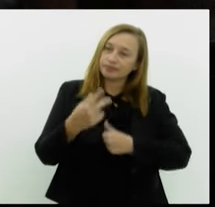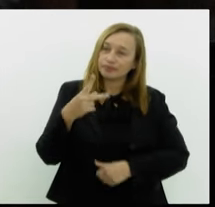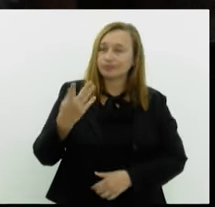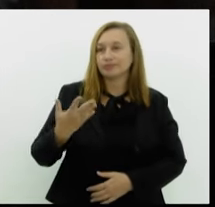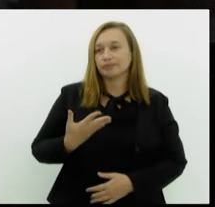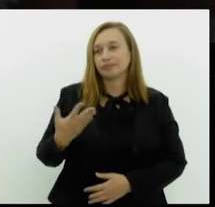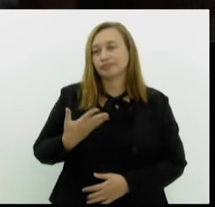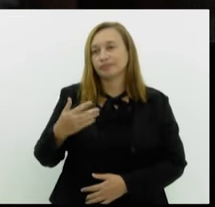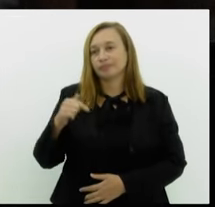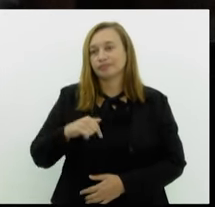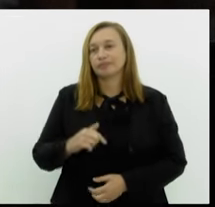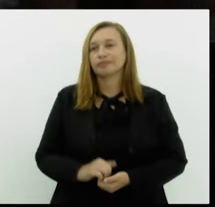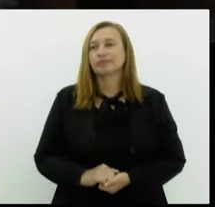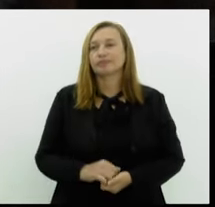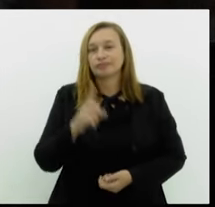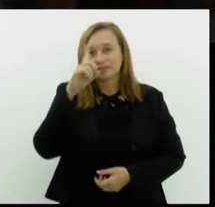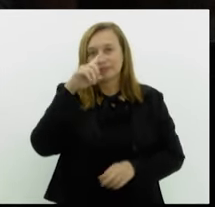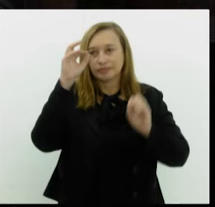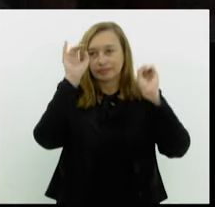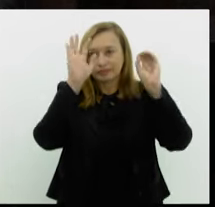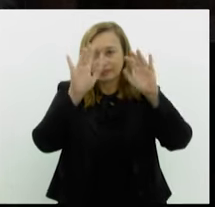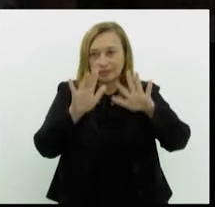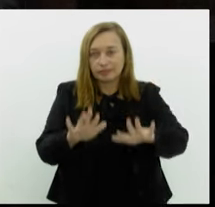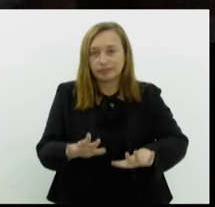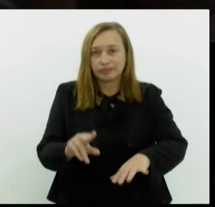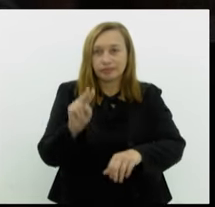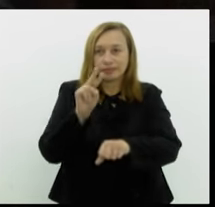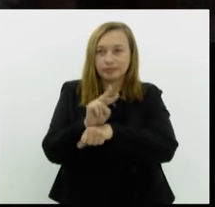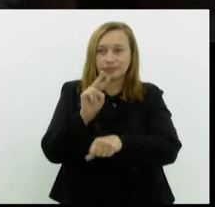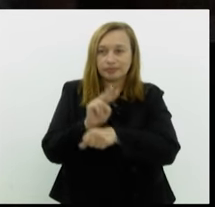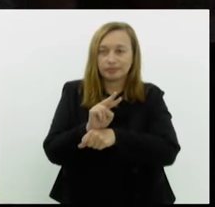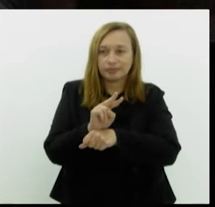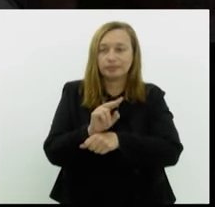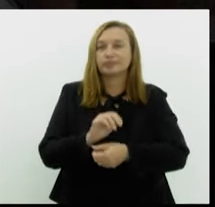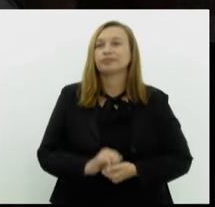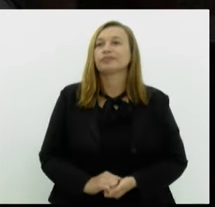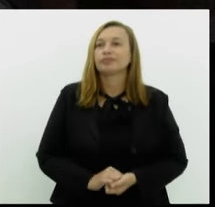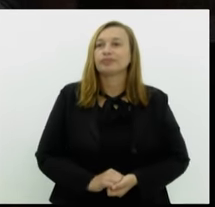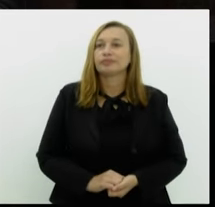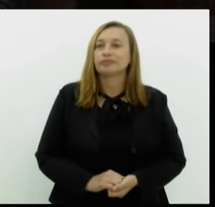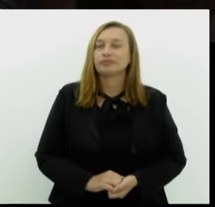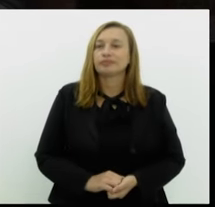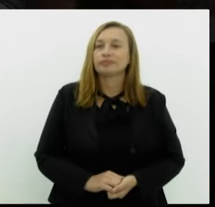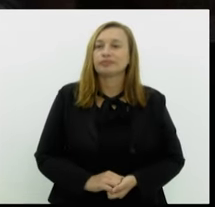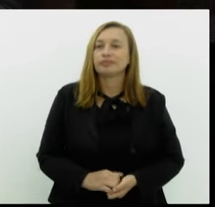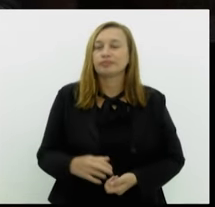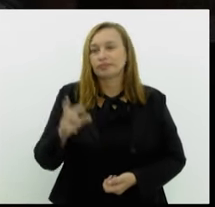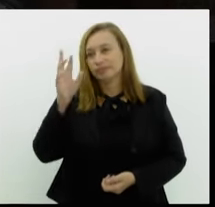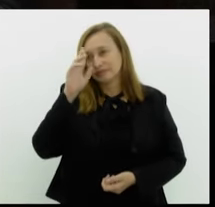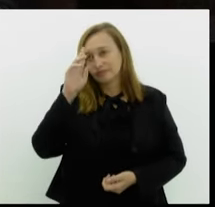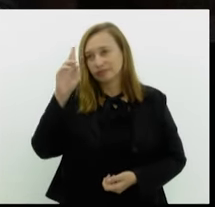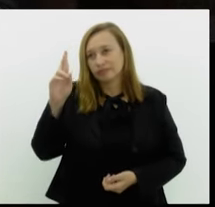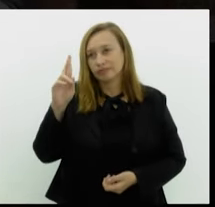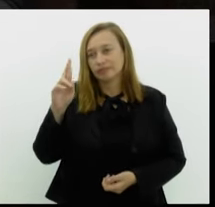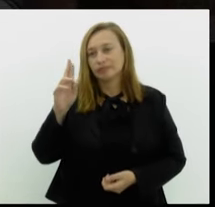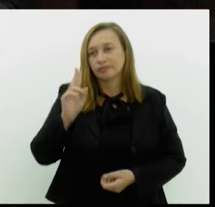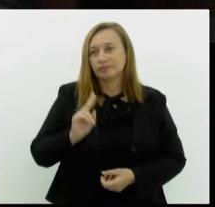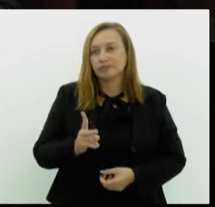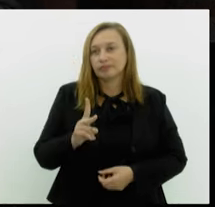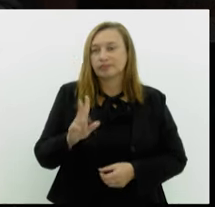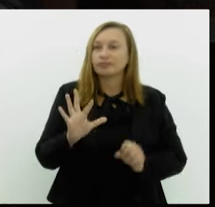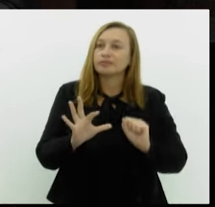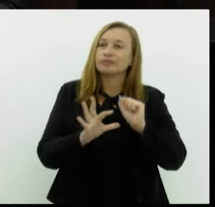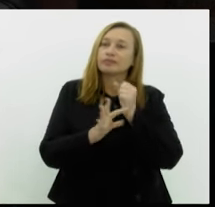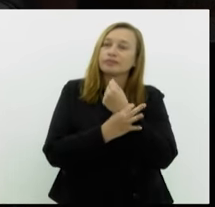aqui. Que Deus o guarde, que Deus o proteja, que Deus o abençoe, e que o senhor sempre esteja seguro na